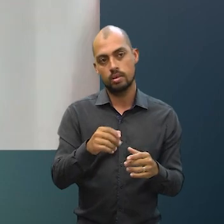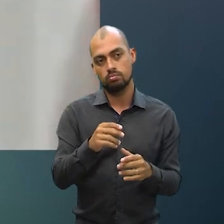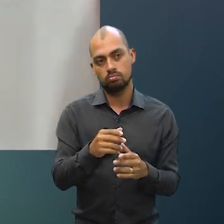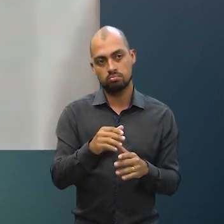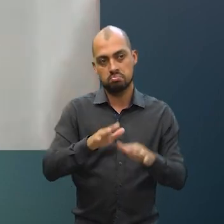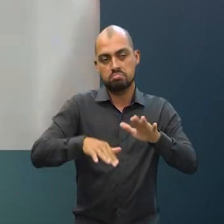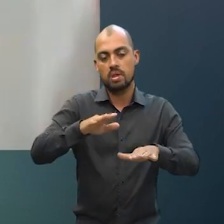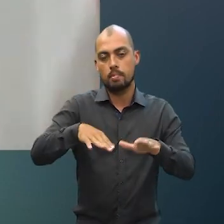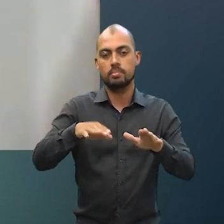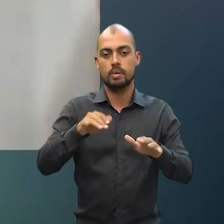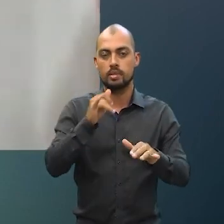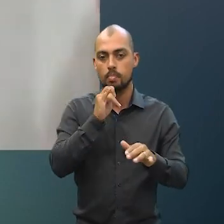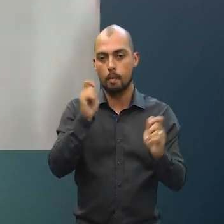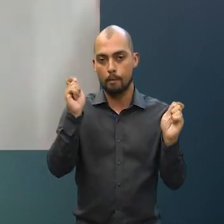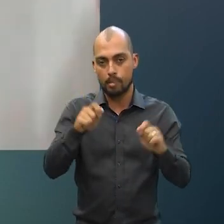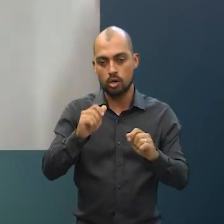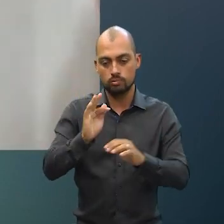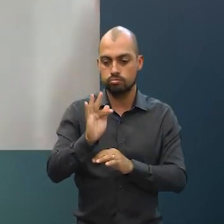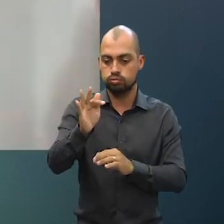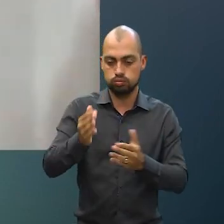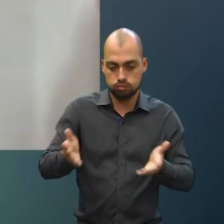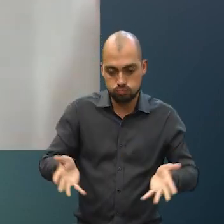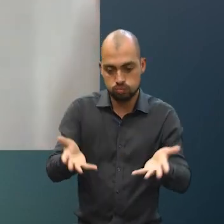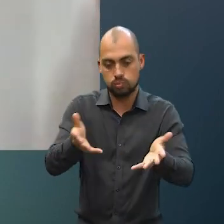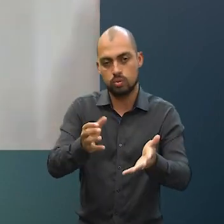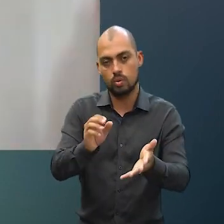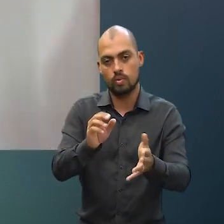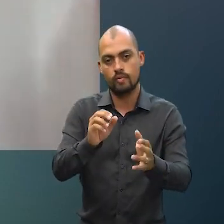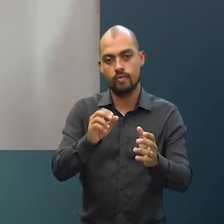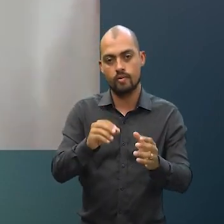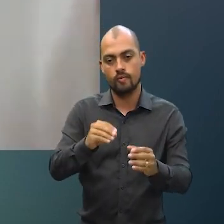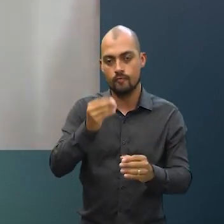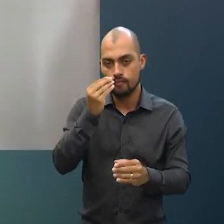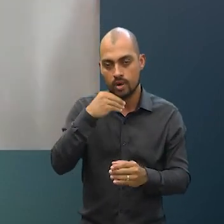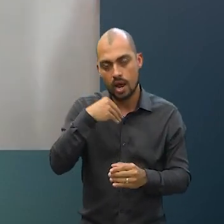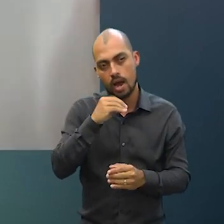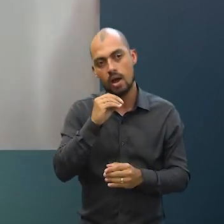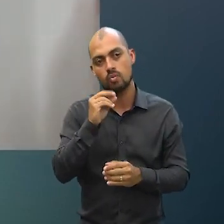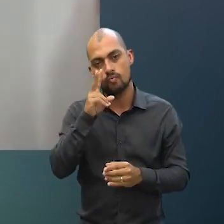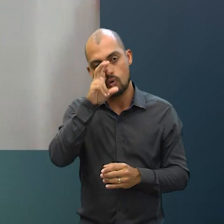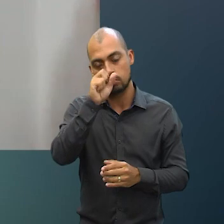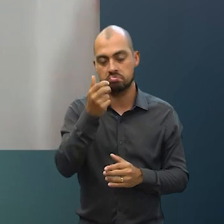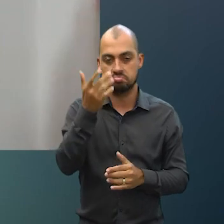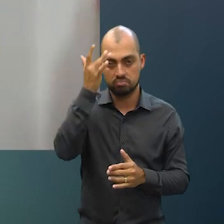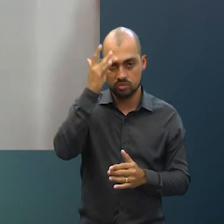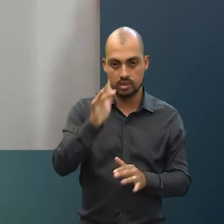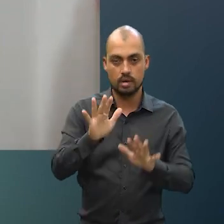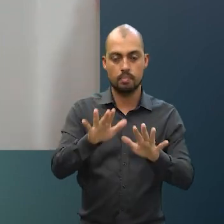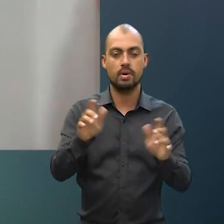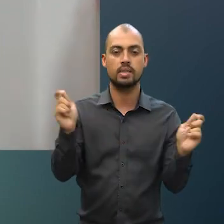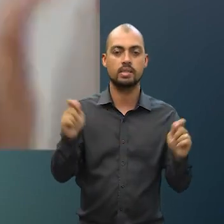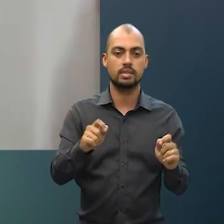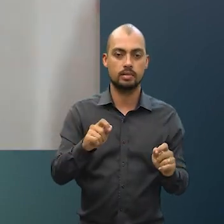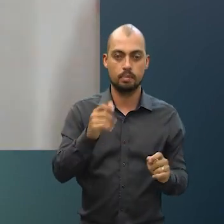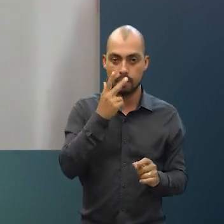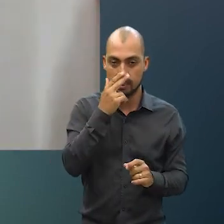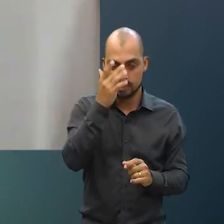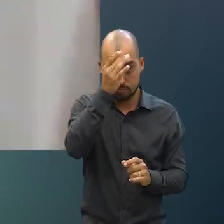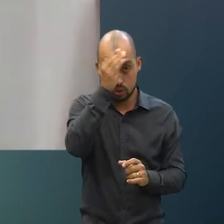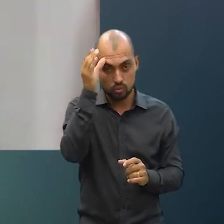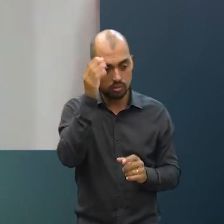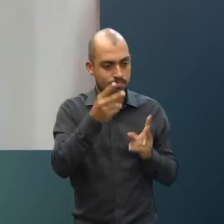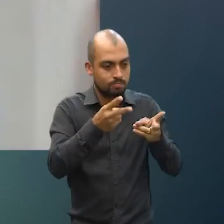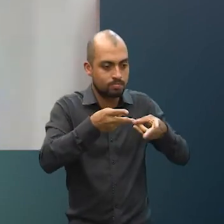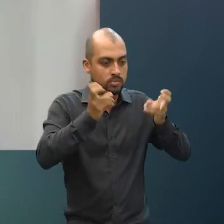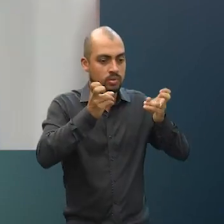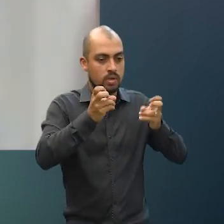intensidade, mas ele com certeza ele vai ficando, porque é uma conveniência que o consumidor passou a perceber. Então, muita